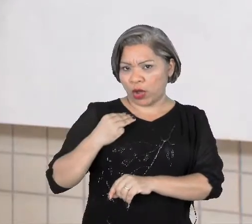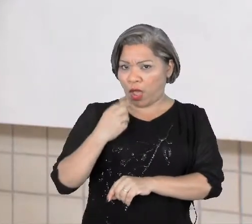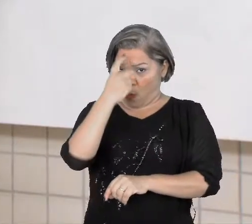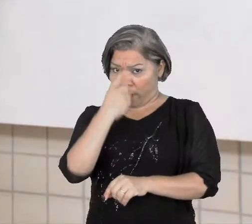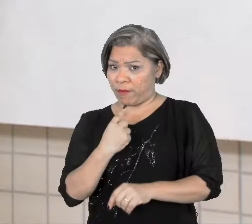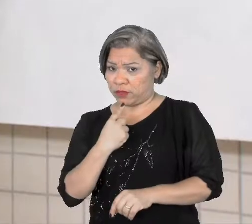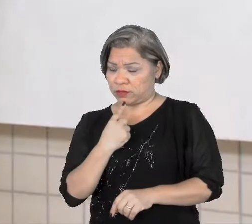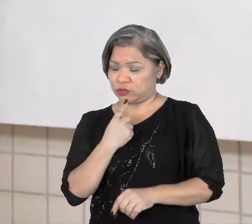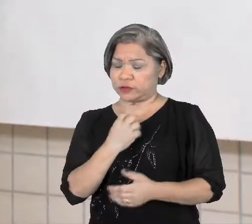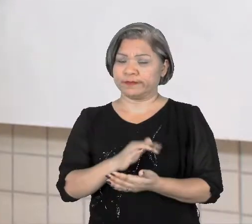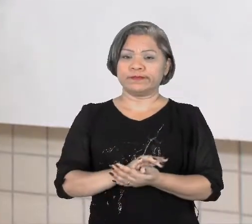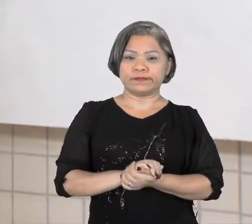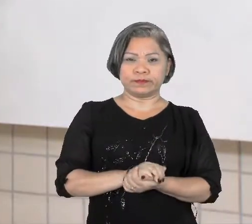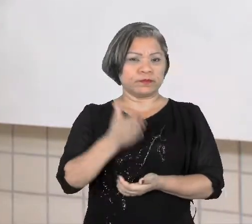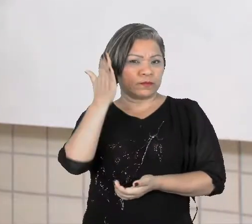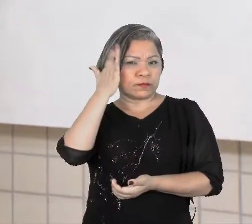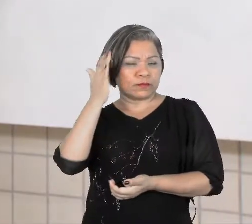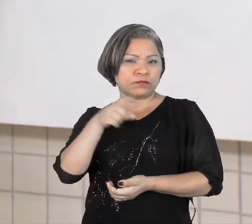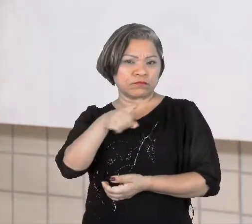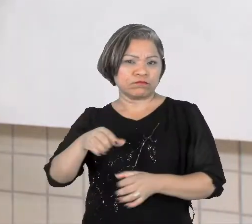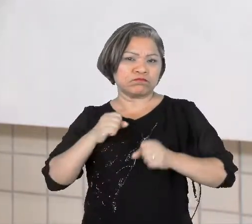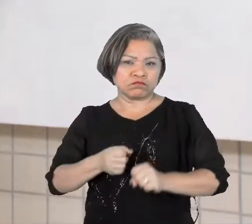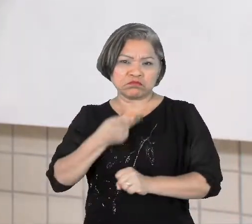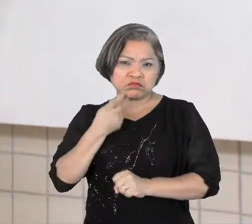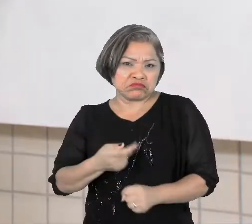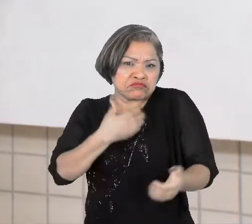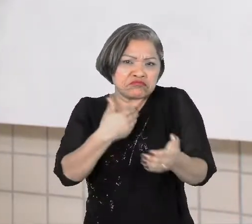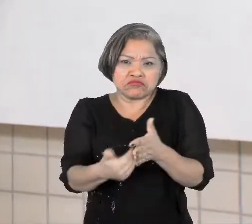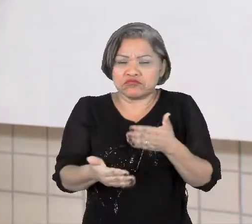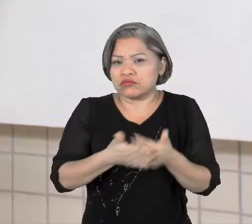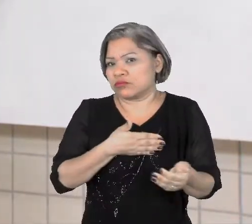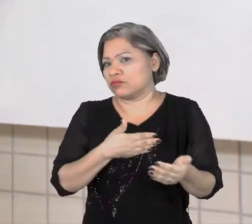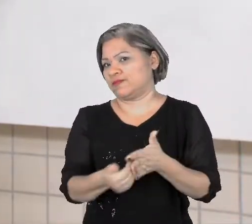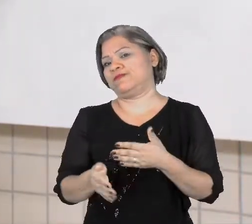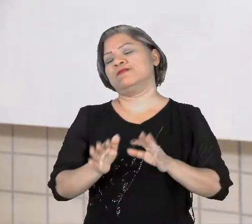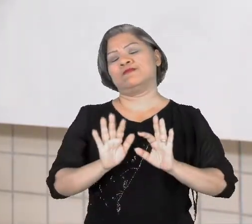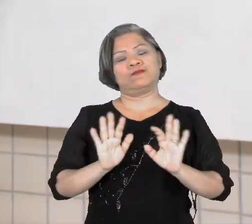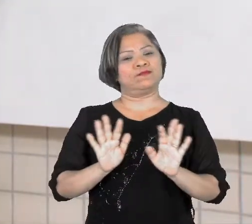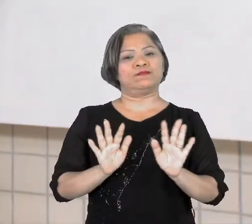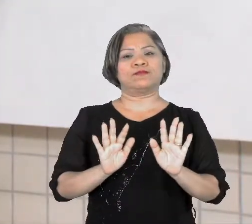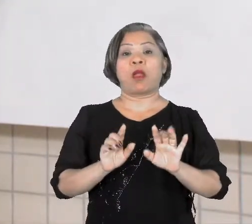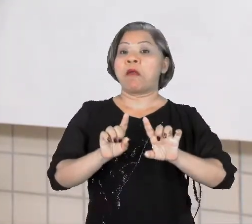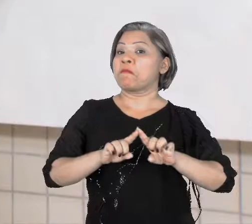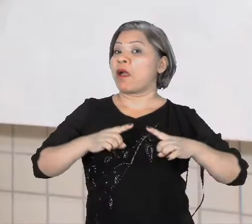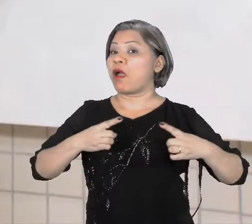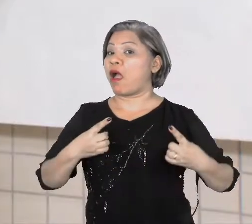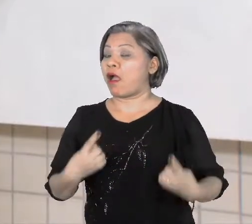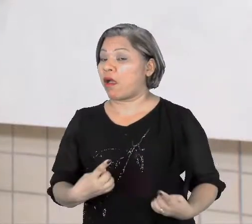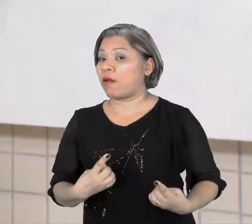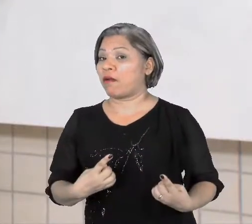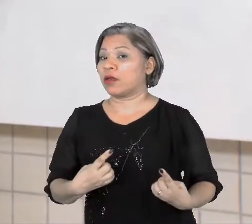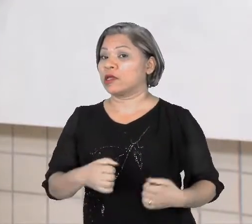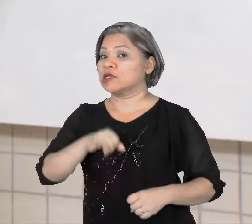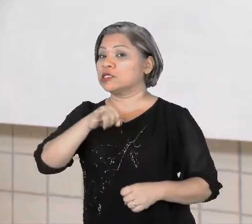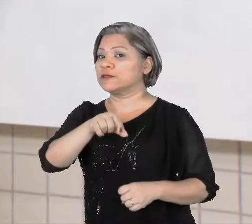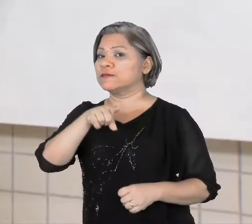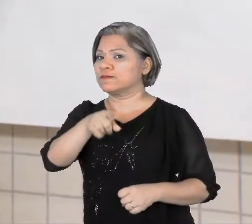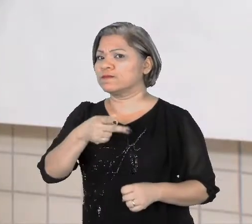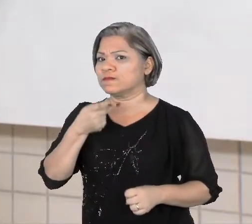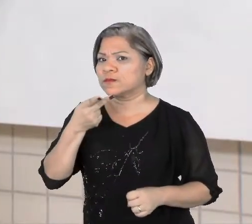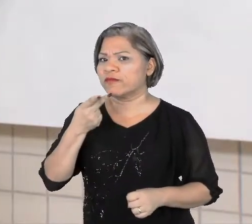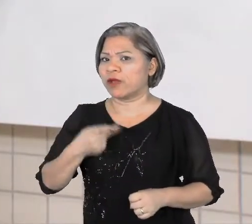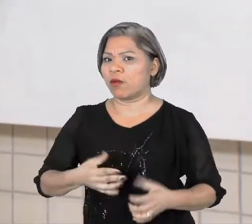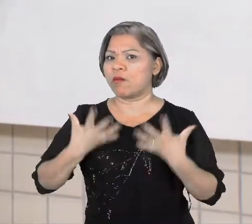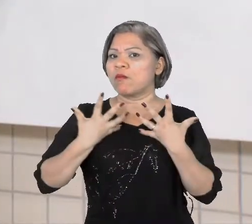pode falar o que você quiser, você pode dizer o que você quiser, mas se você disse,